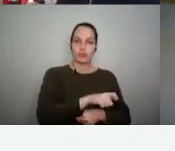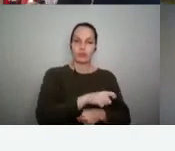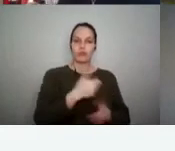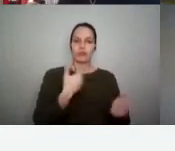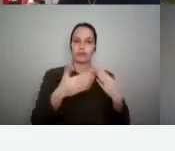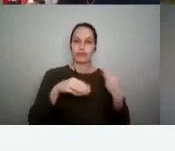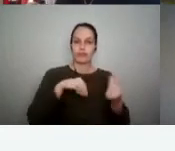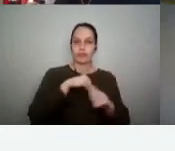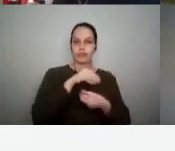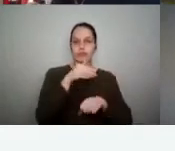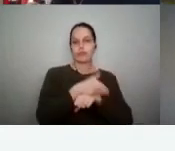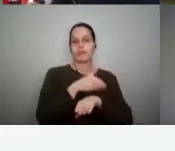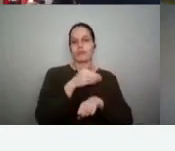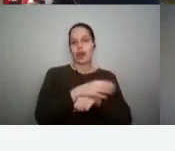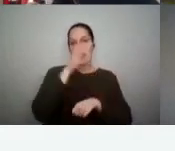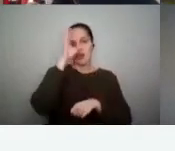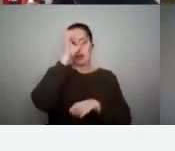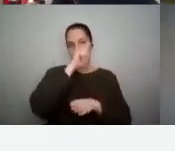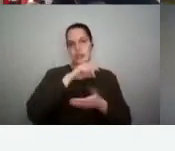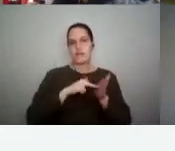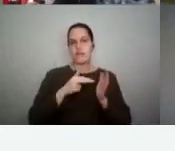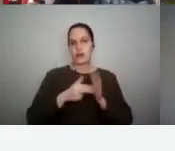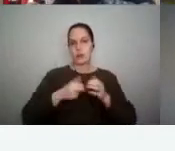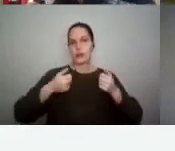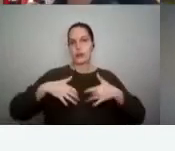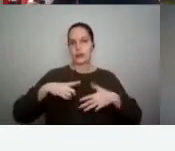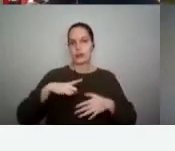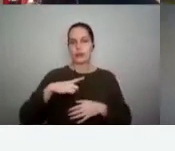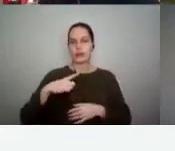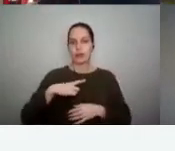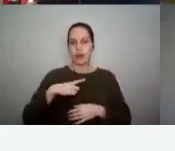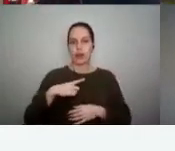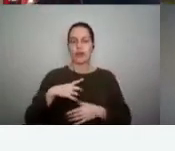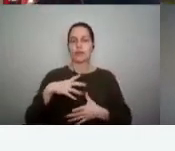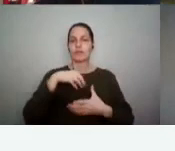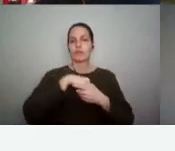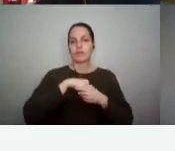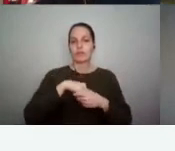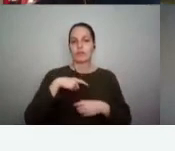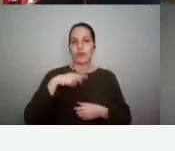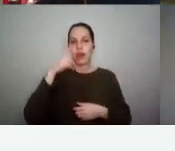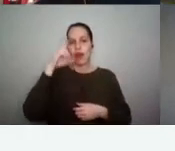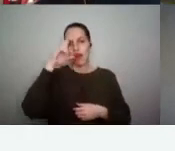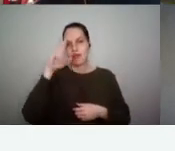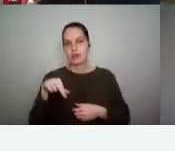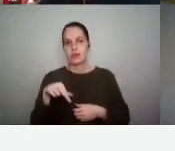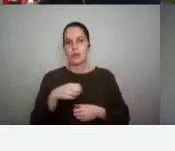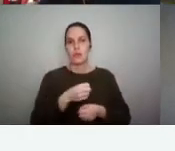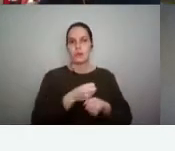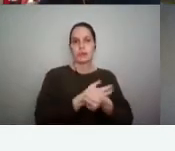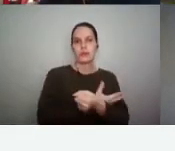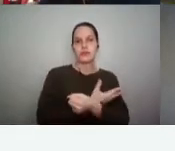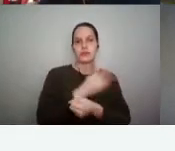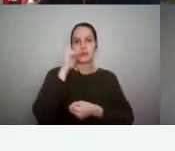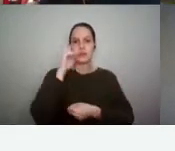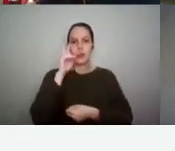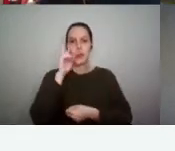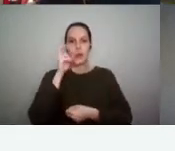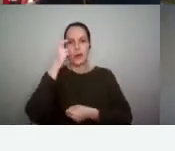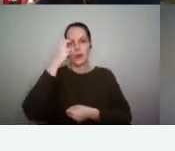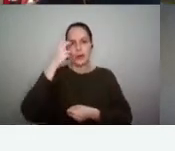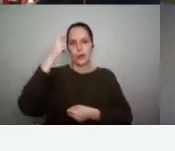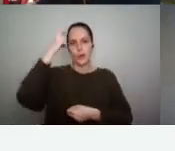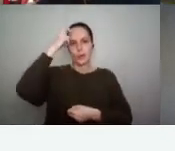né? Isso mobiliza também razão, emoção, história, cultura, né? É todo um